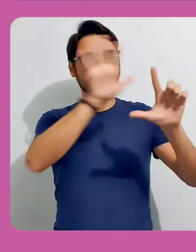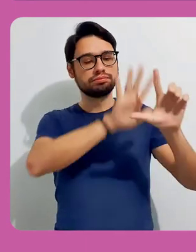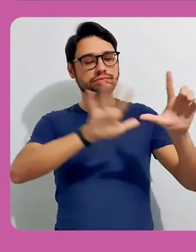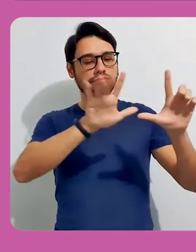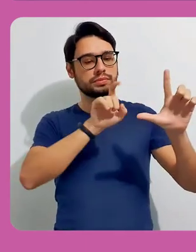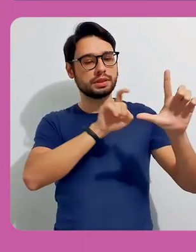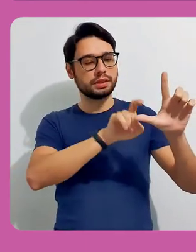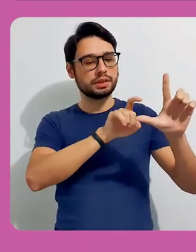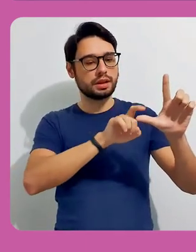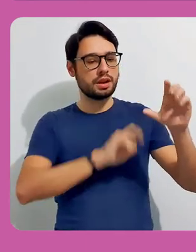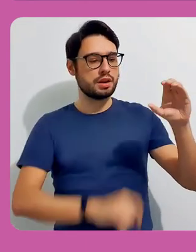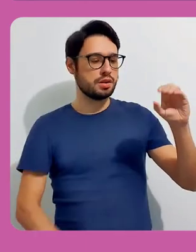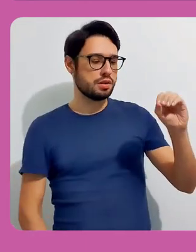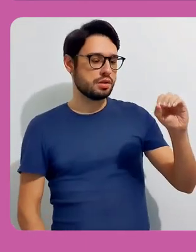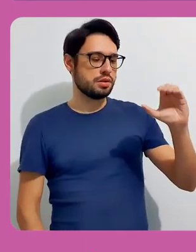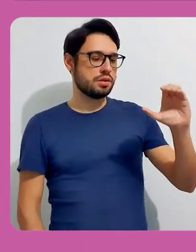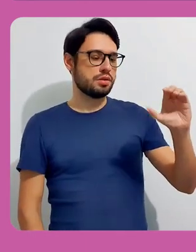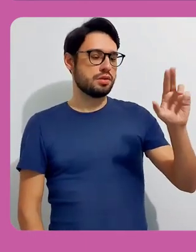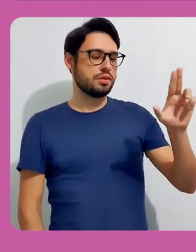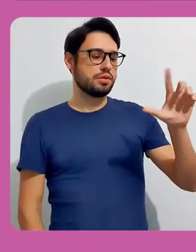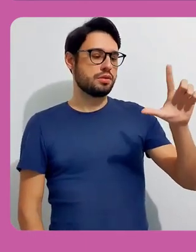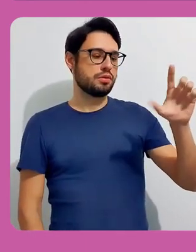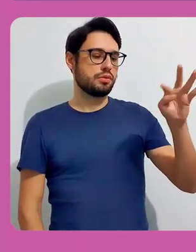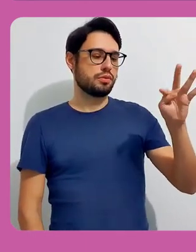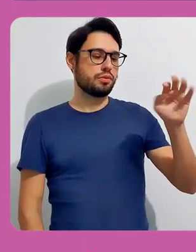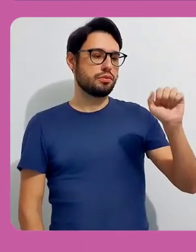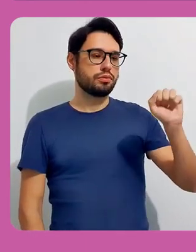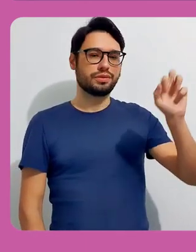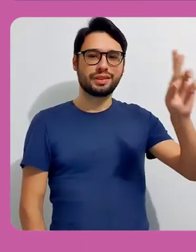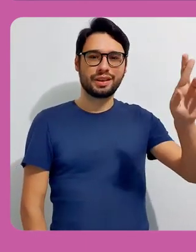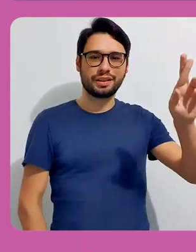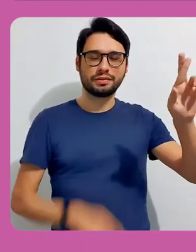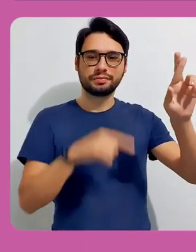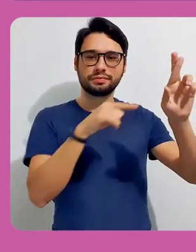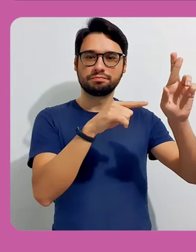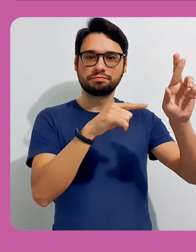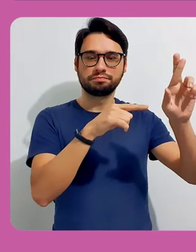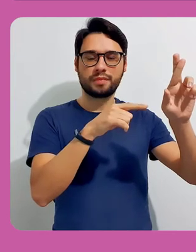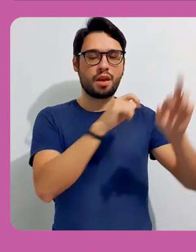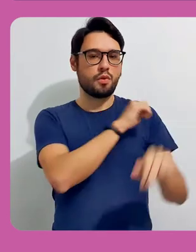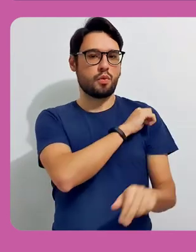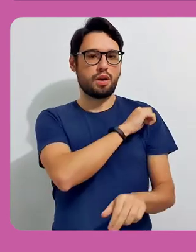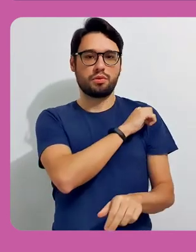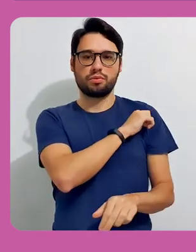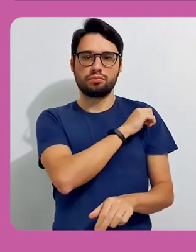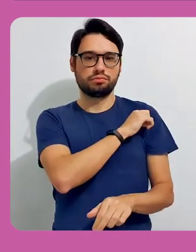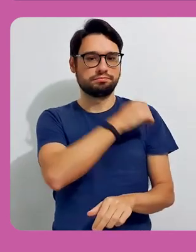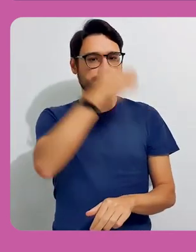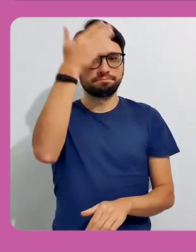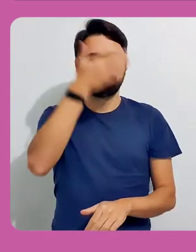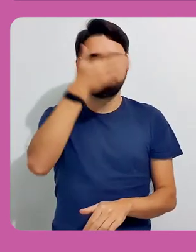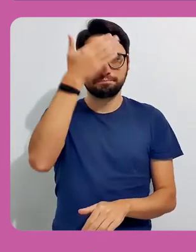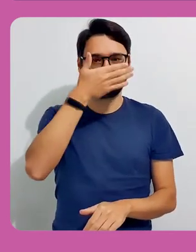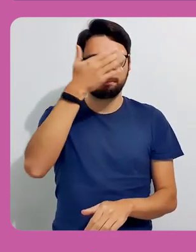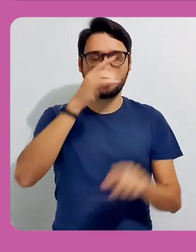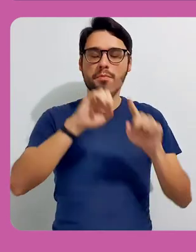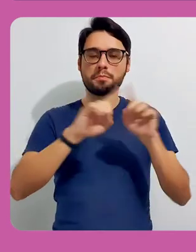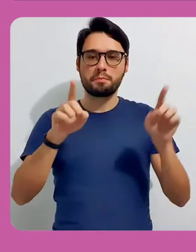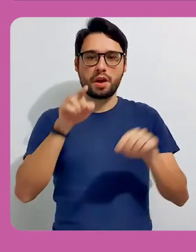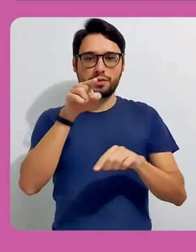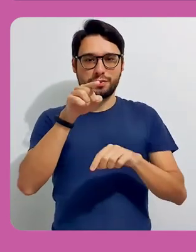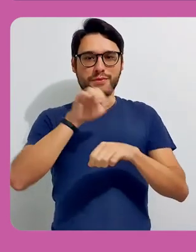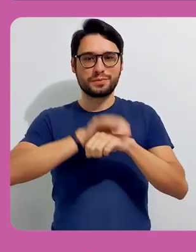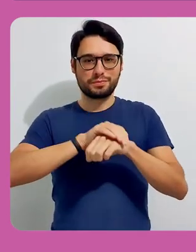clicar no ocultar ele não vai ficar visível para o aluno você vê o recurso mas o aluno não